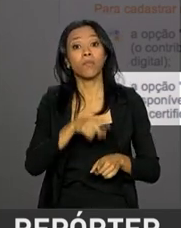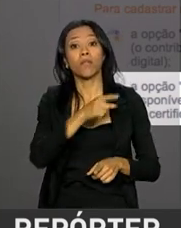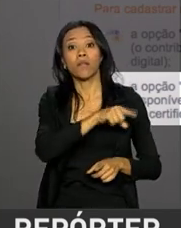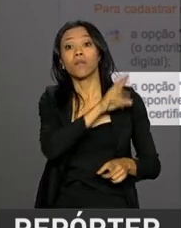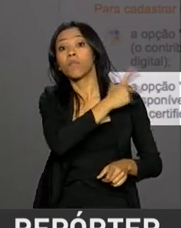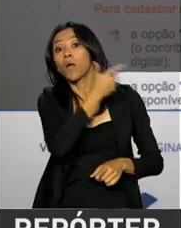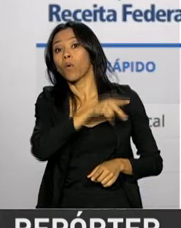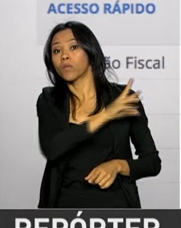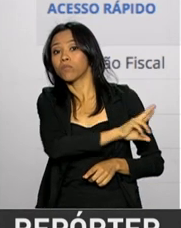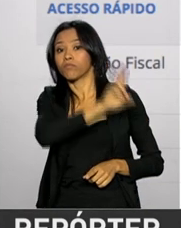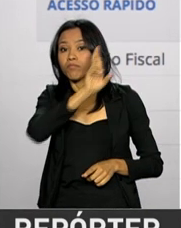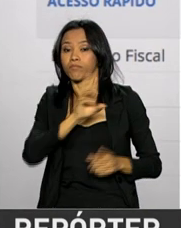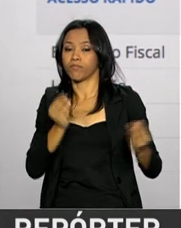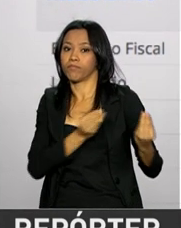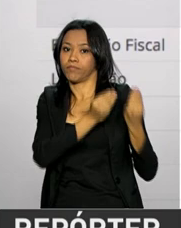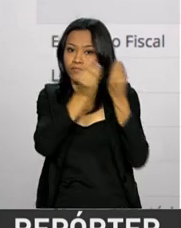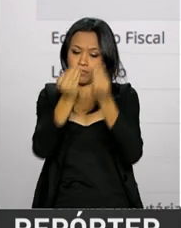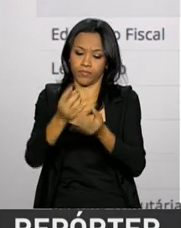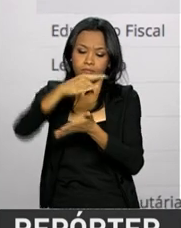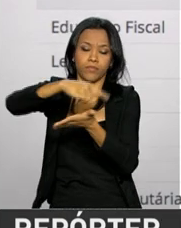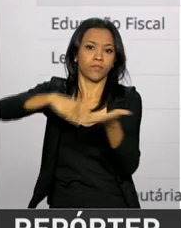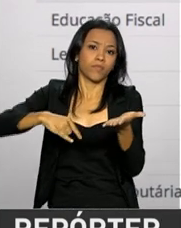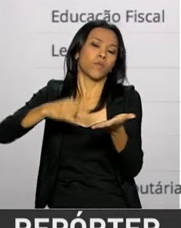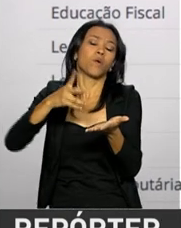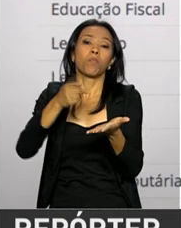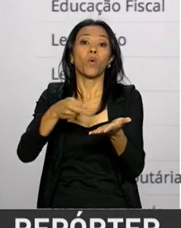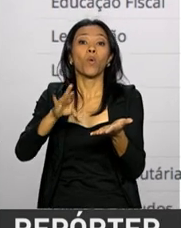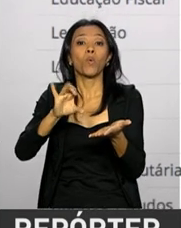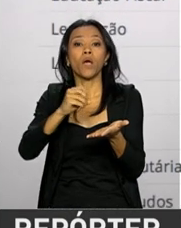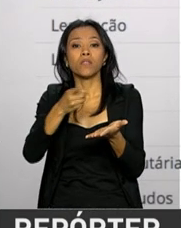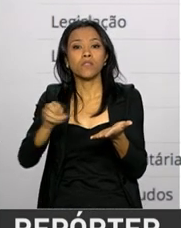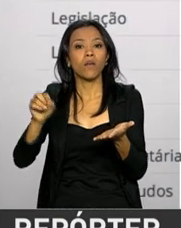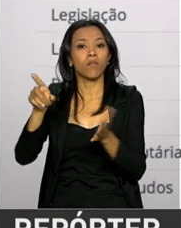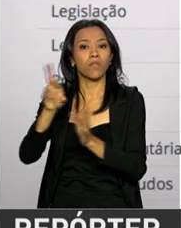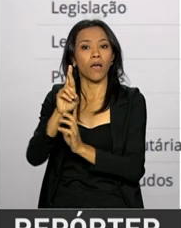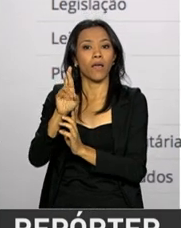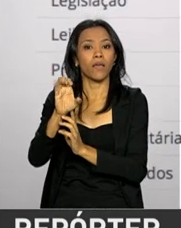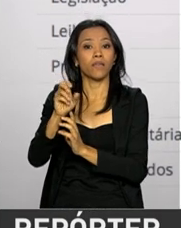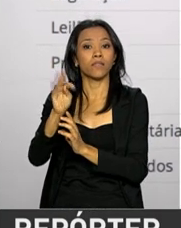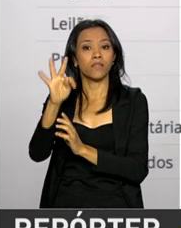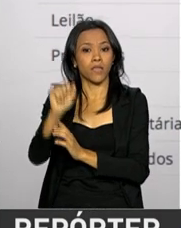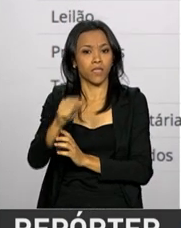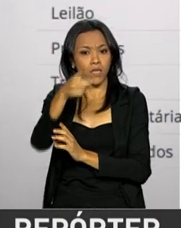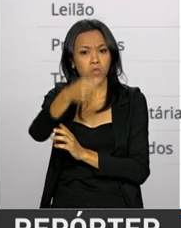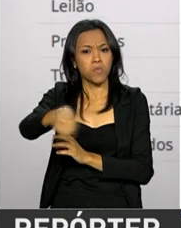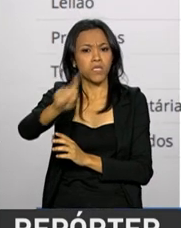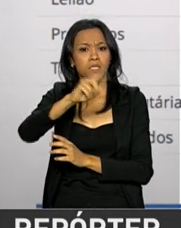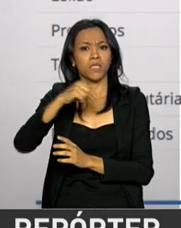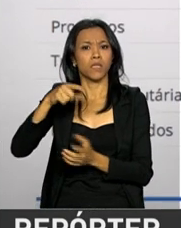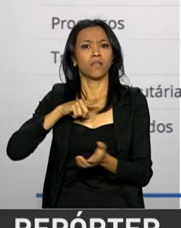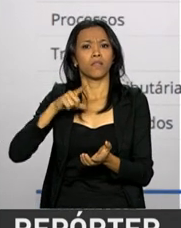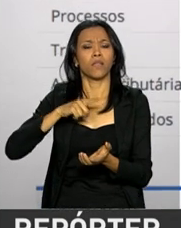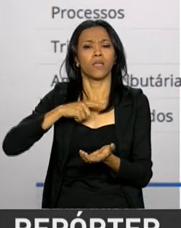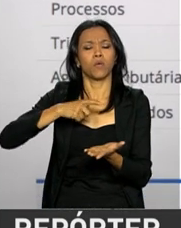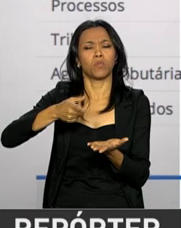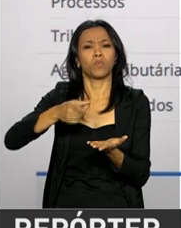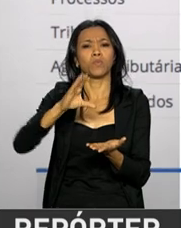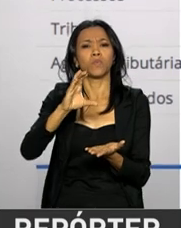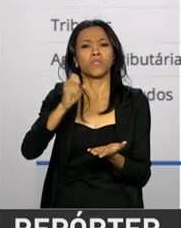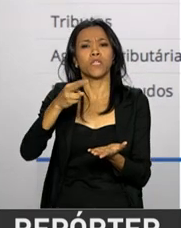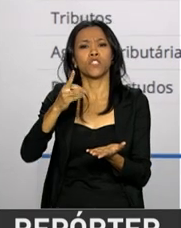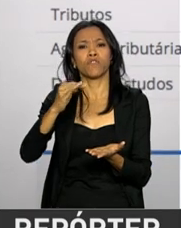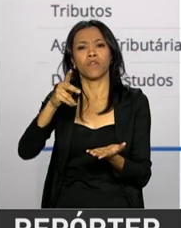representado ou por meio de procuração da receita federal opção que não é preciso ter um certificado digital o contribuinte